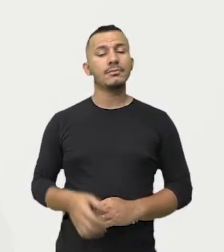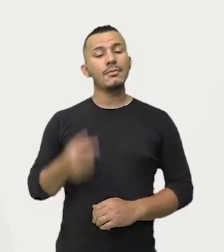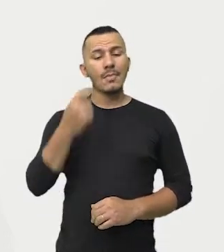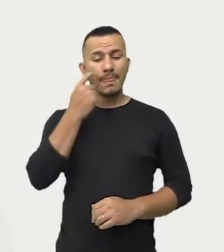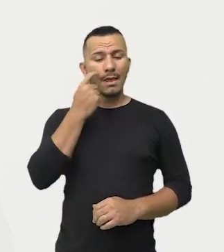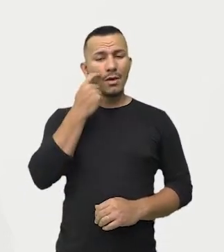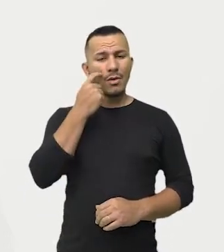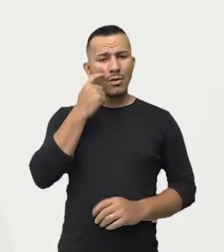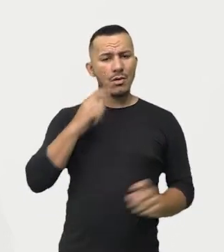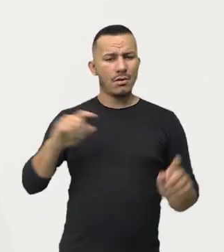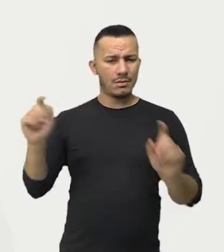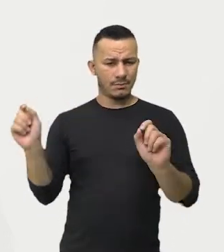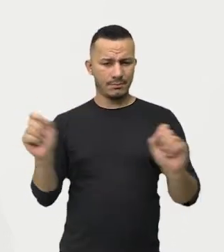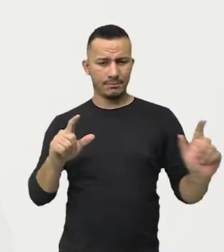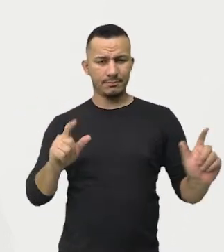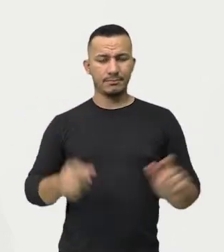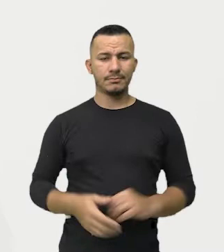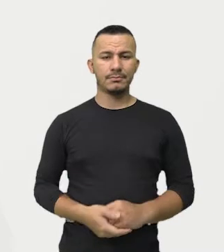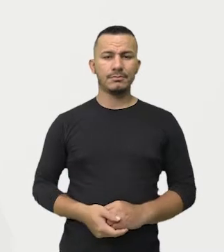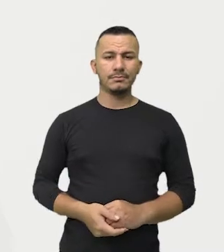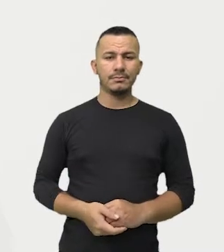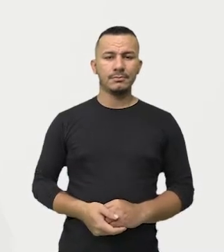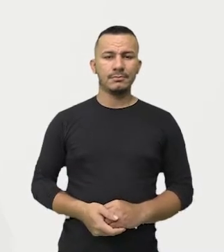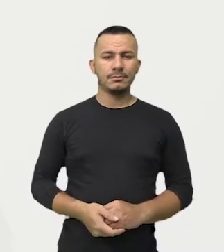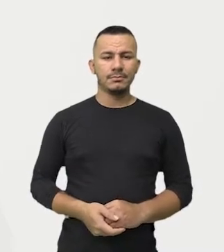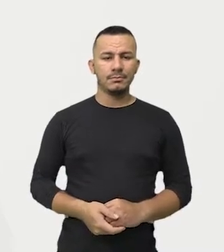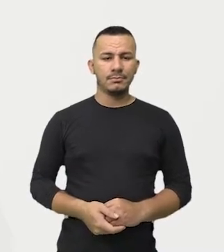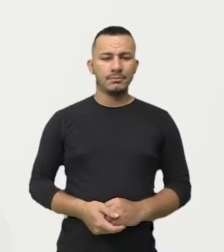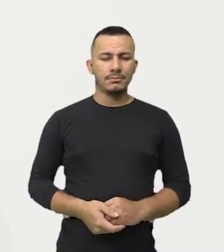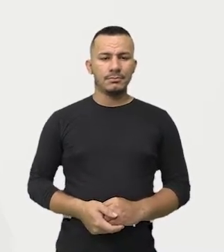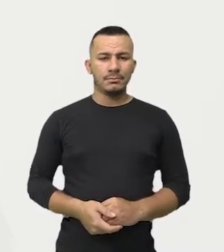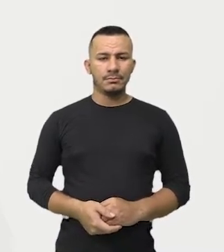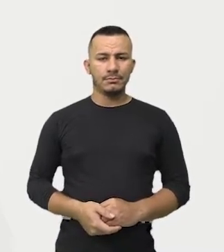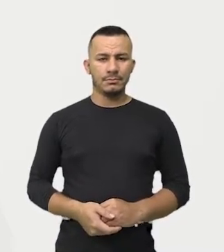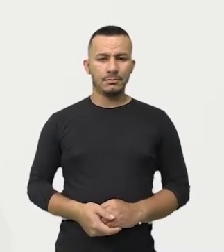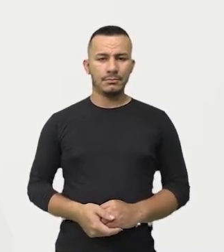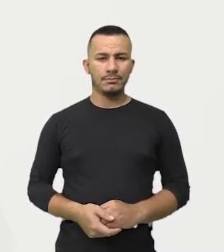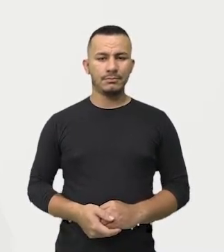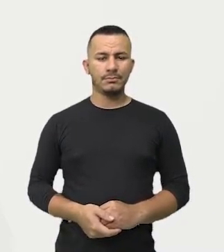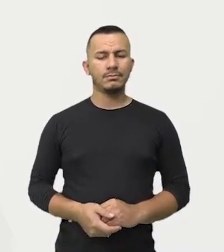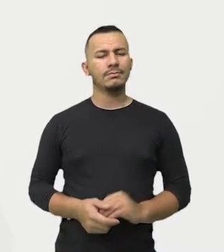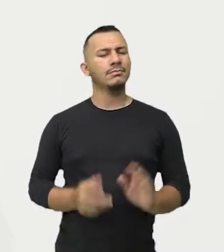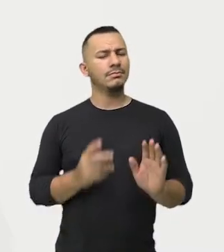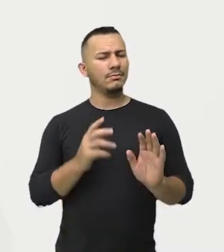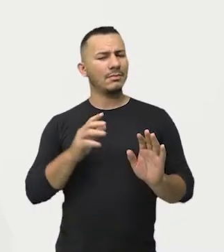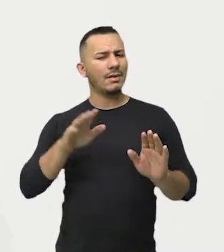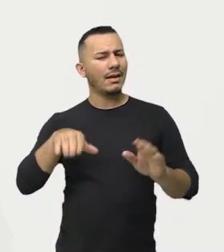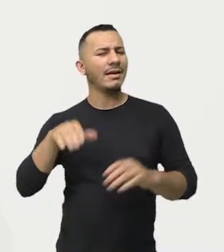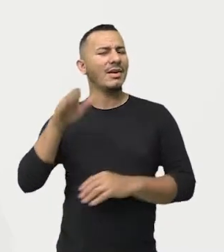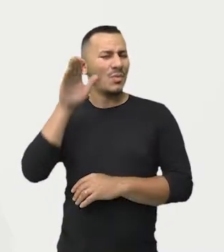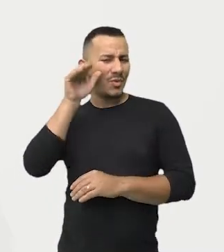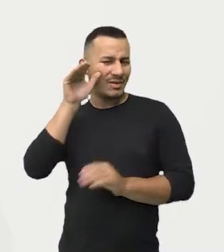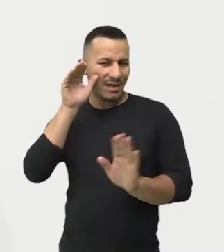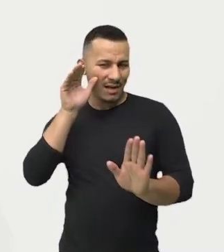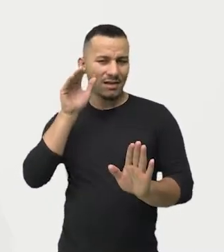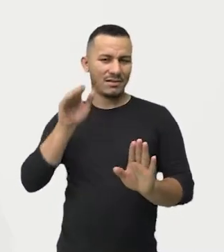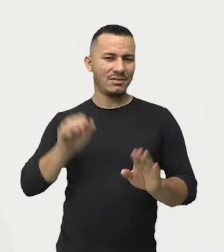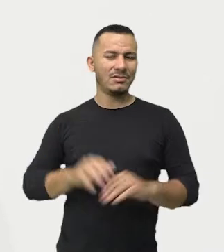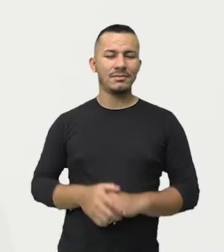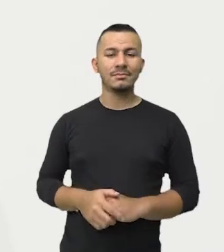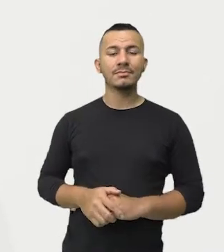o que nos aguarda aqui na nossa próxima cartela. É quase que uma curiosidade isso, pessoal. Olha